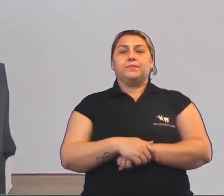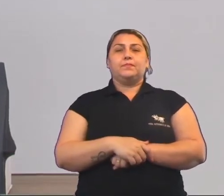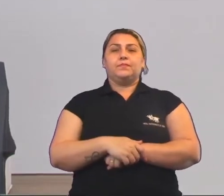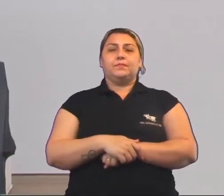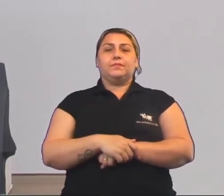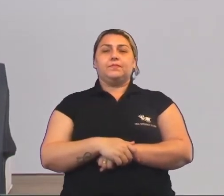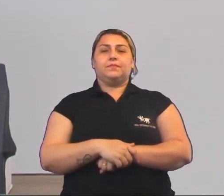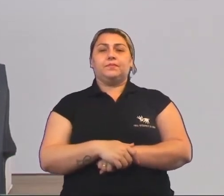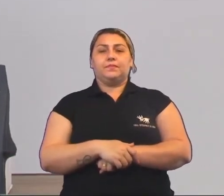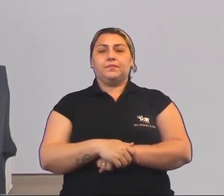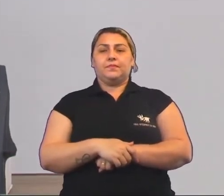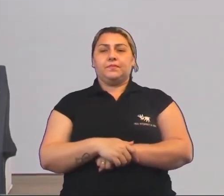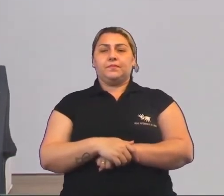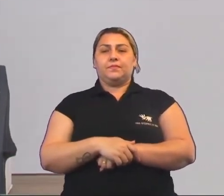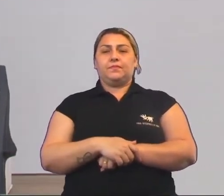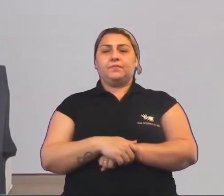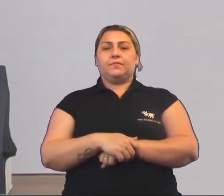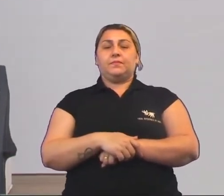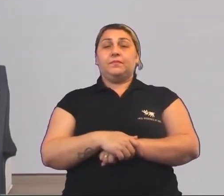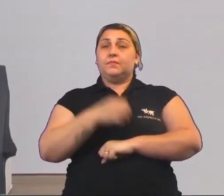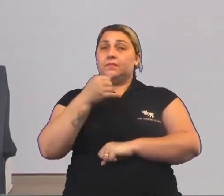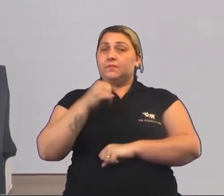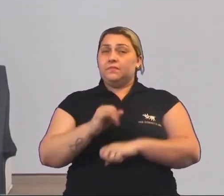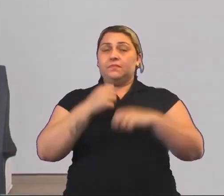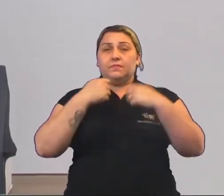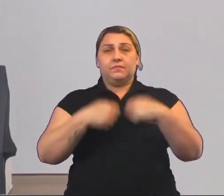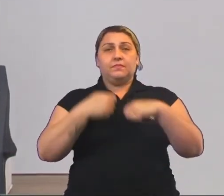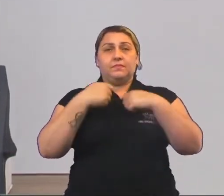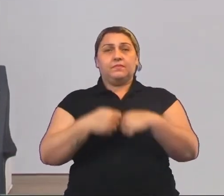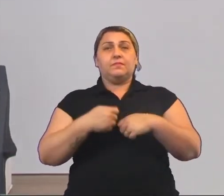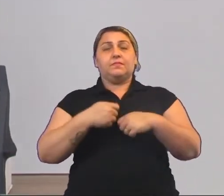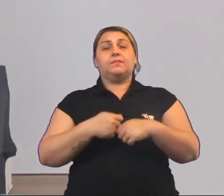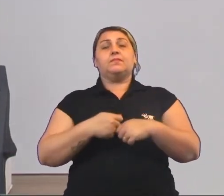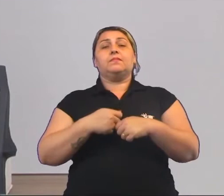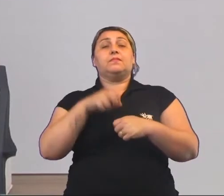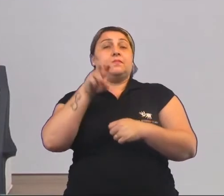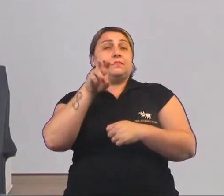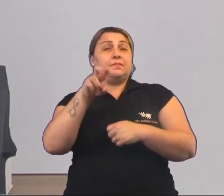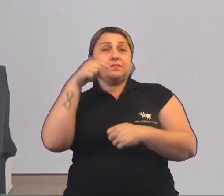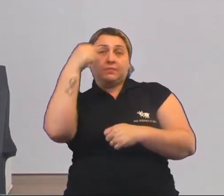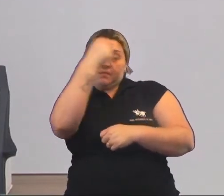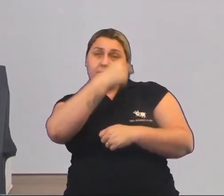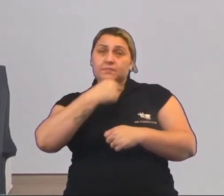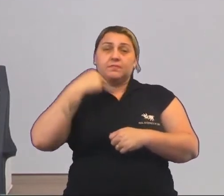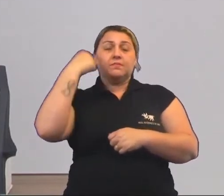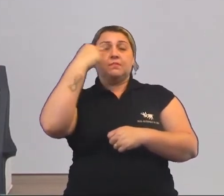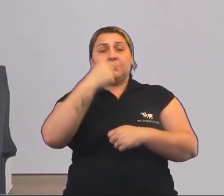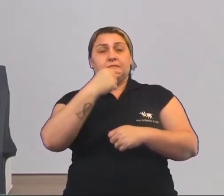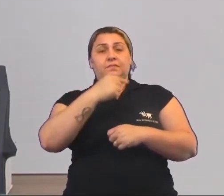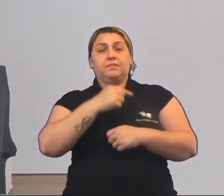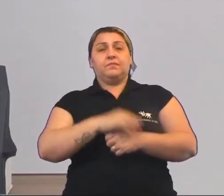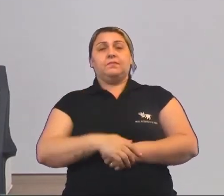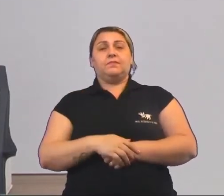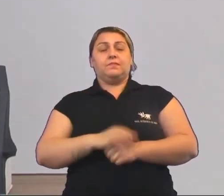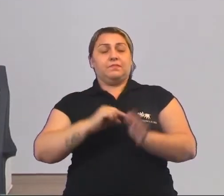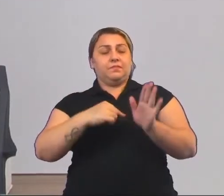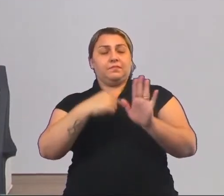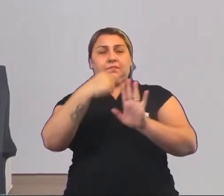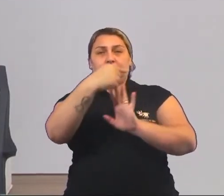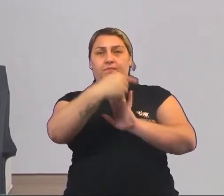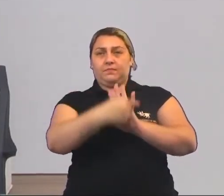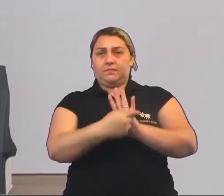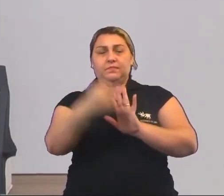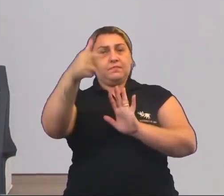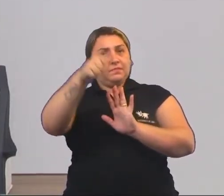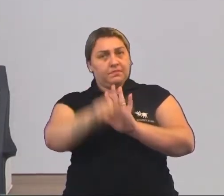8 horas da manhã. Se ela precisa verificar a cada 5 horas, ou seja, vão se passar 5 horas,